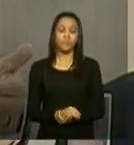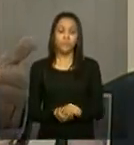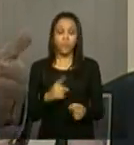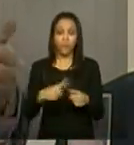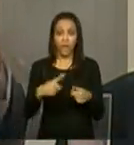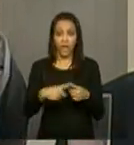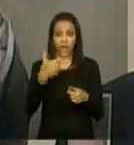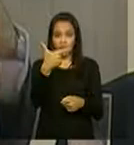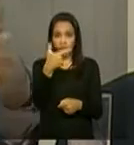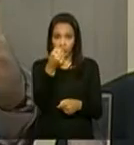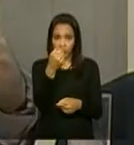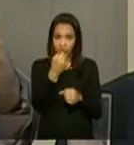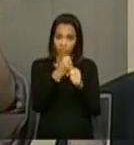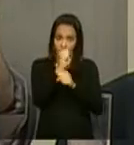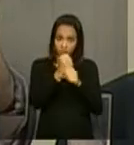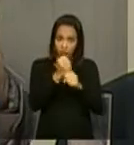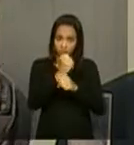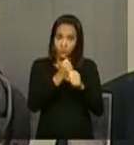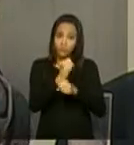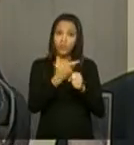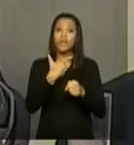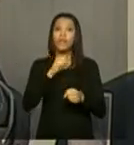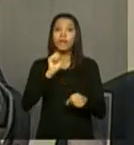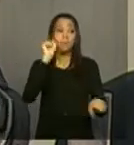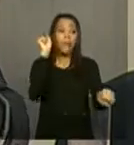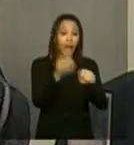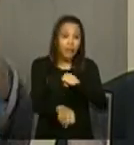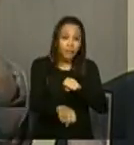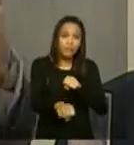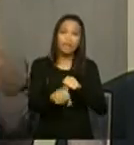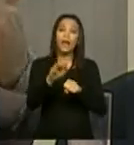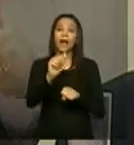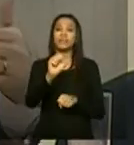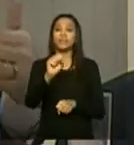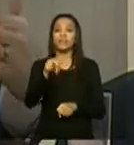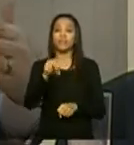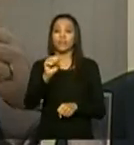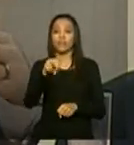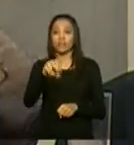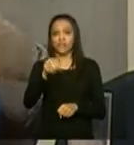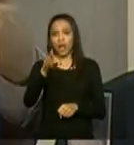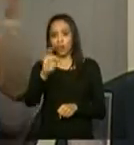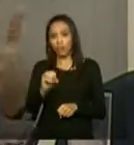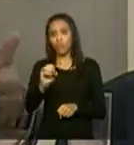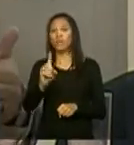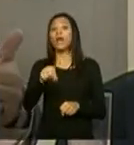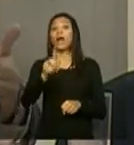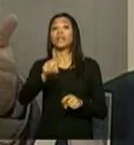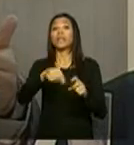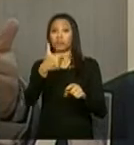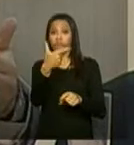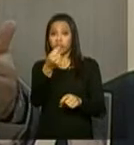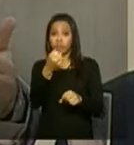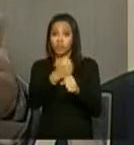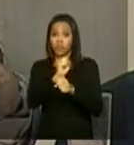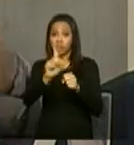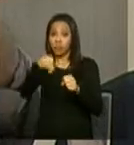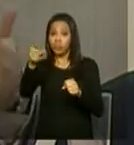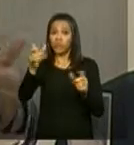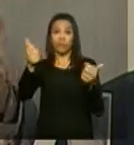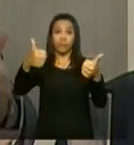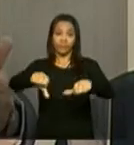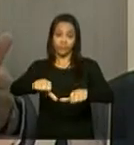partindo por aí o instituto presidente joão goulart que foi criado exatamente para preservar a memória e